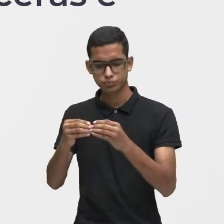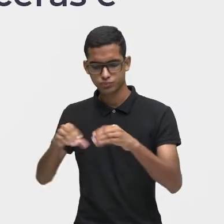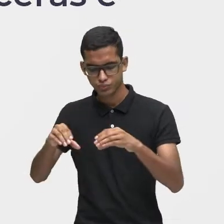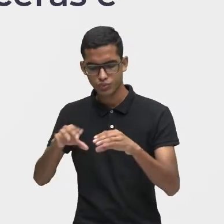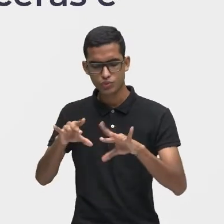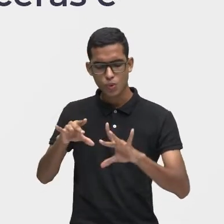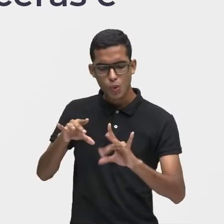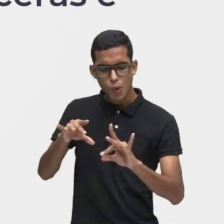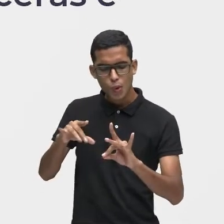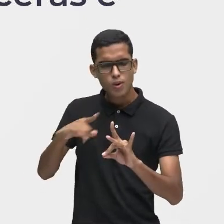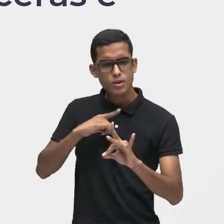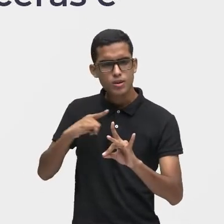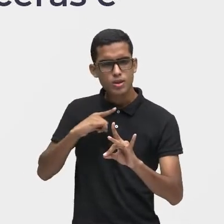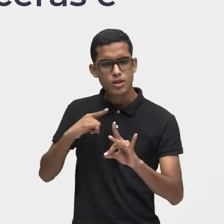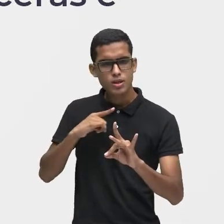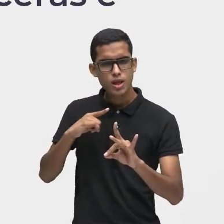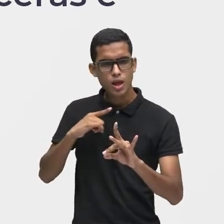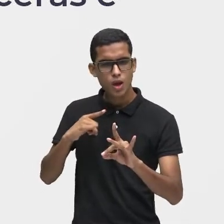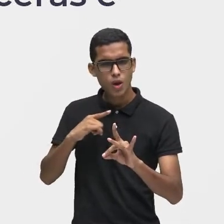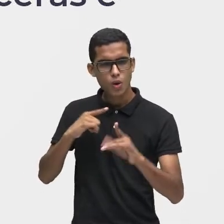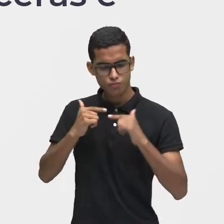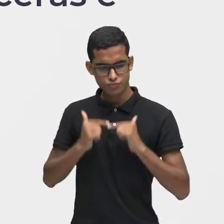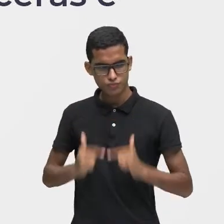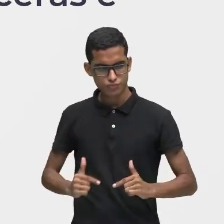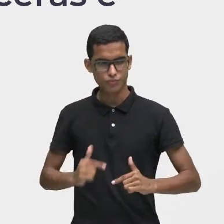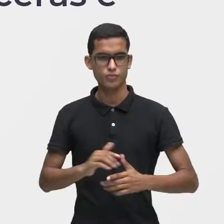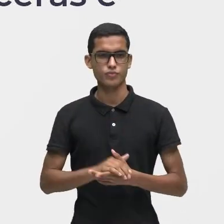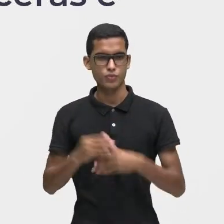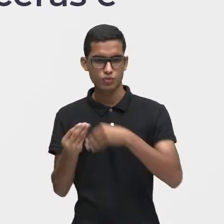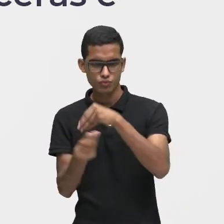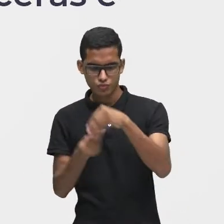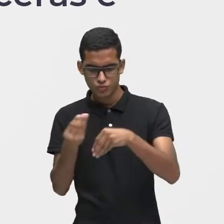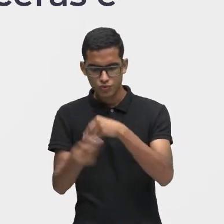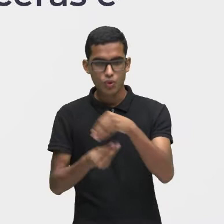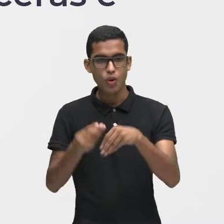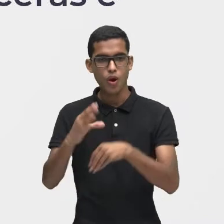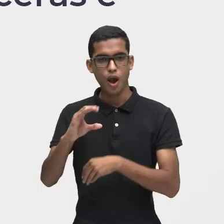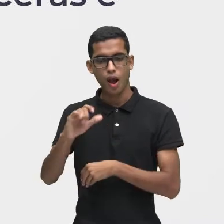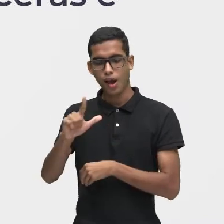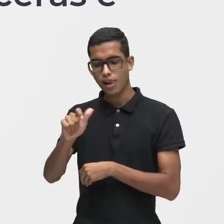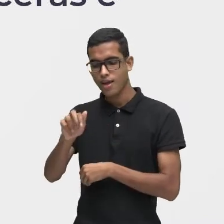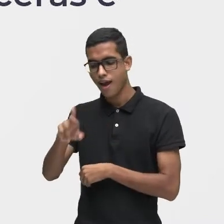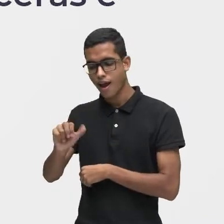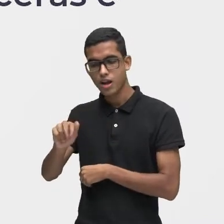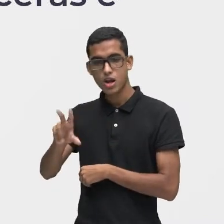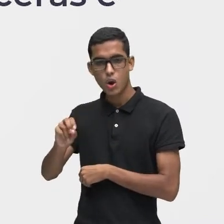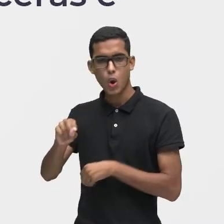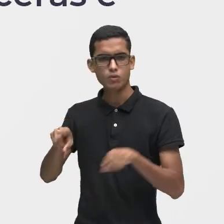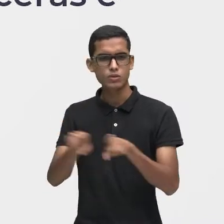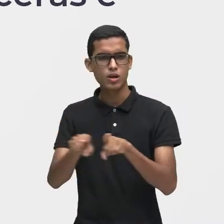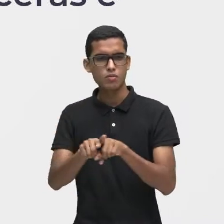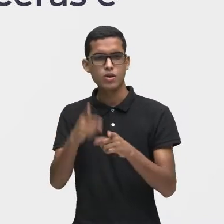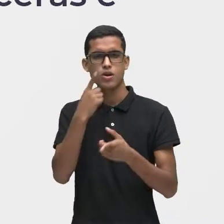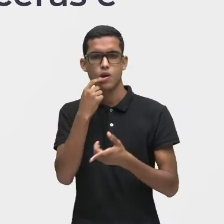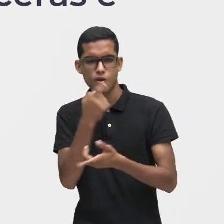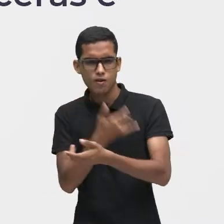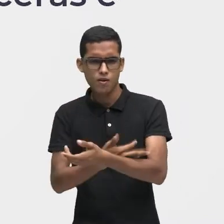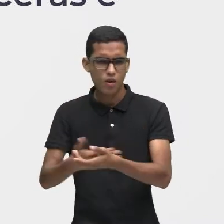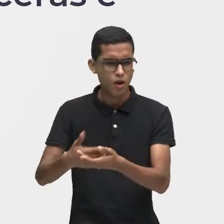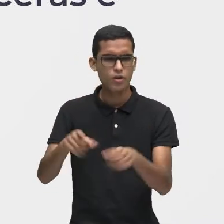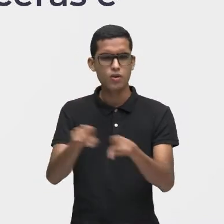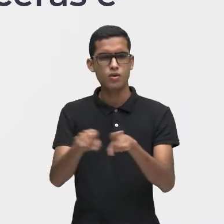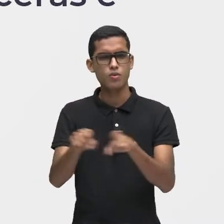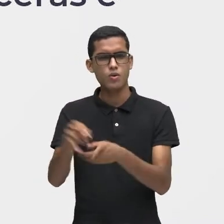que depois a gente vai ver. Para esse fim, se utiliza clara de ovo e sangue, gordura animal, bem